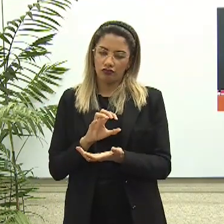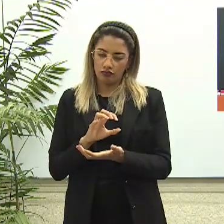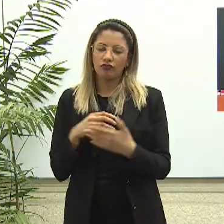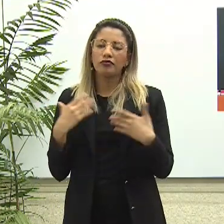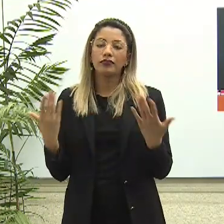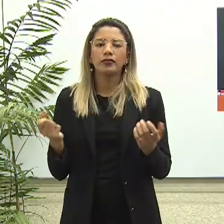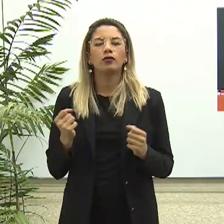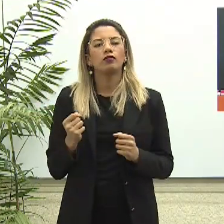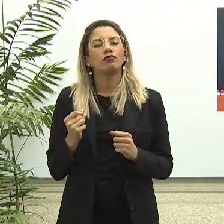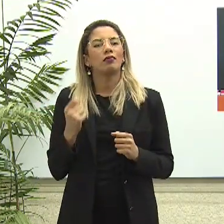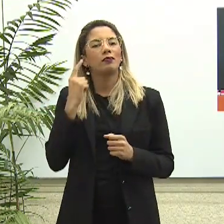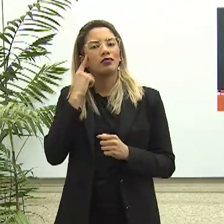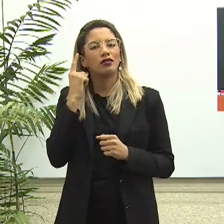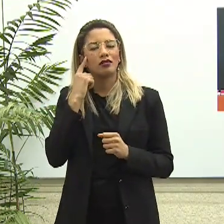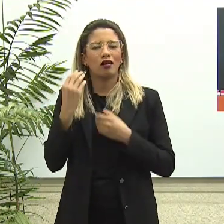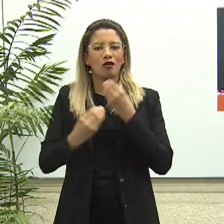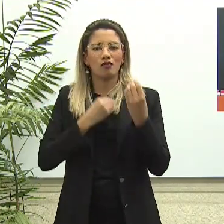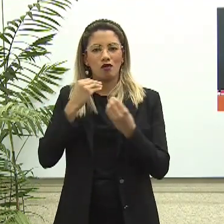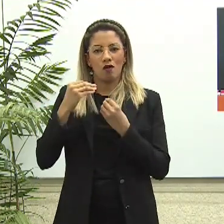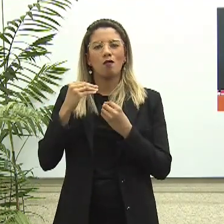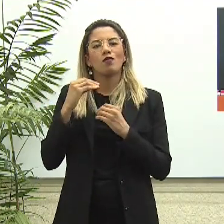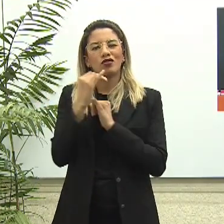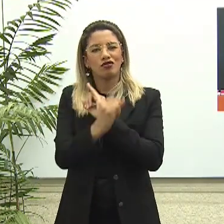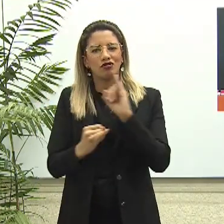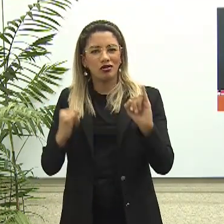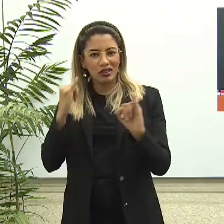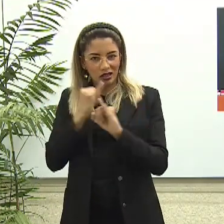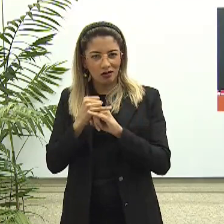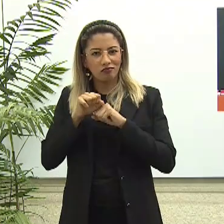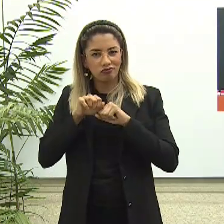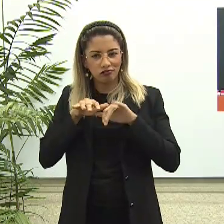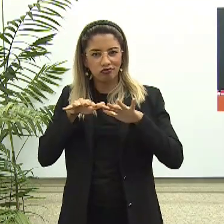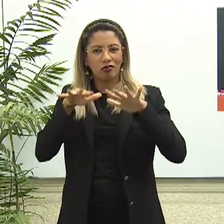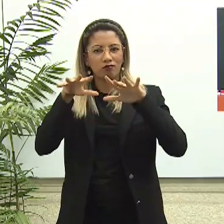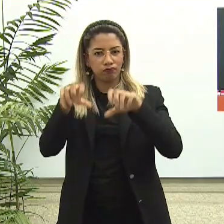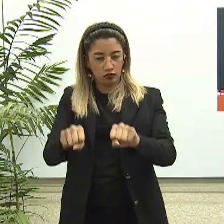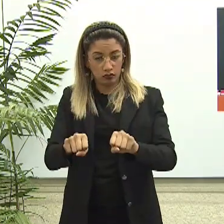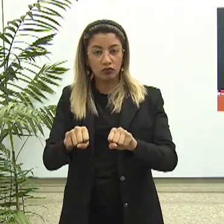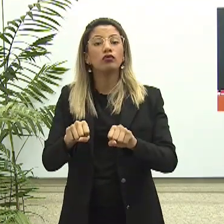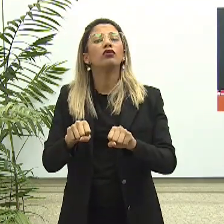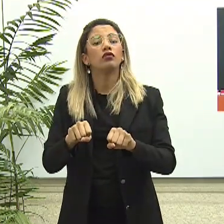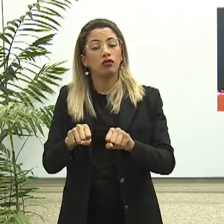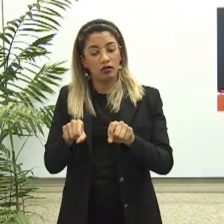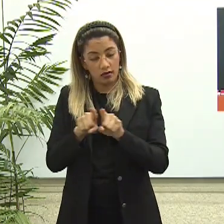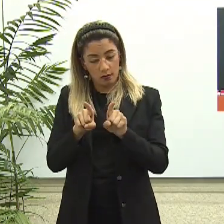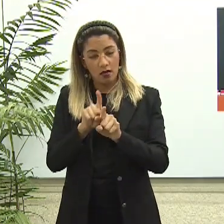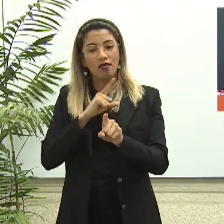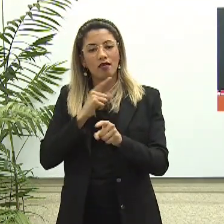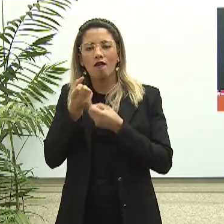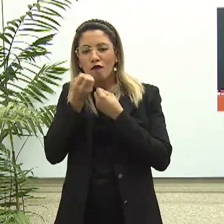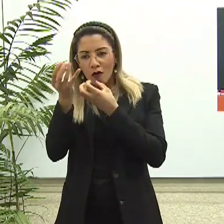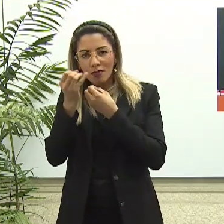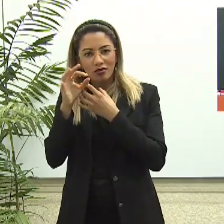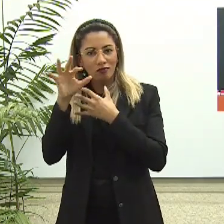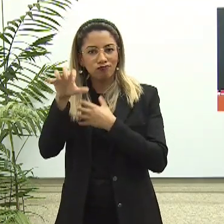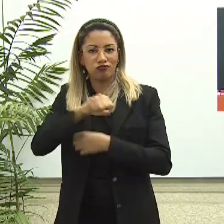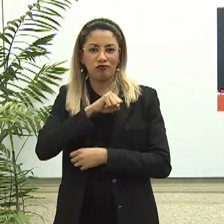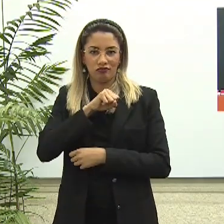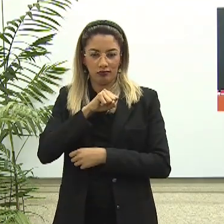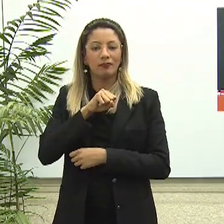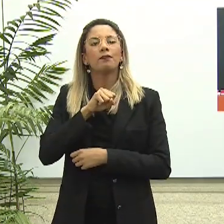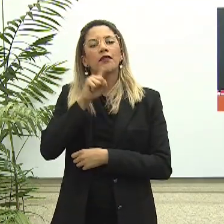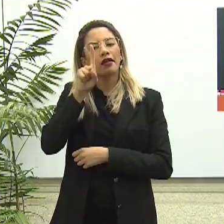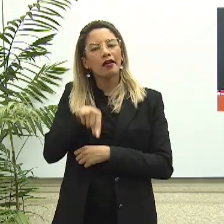pensar o colonialismo digital para nós é também pensar algo que alguns autores chamam de colonialismo de dados que é essa e que a gente chama de acumulação